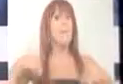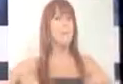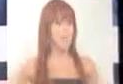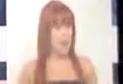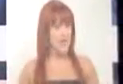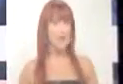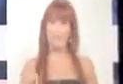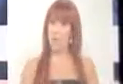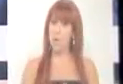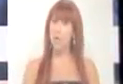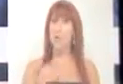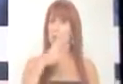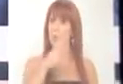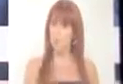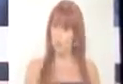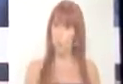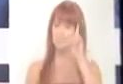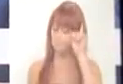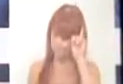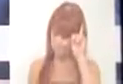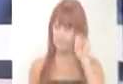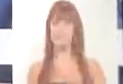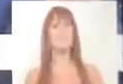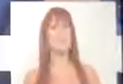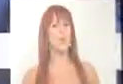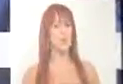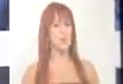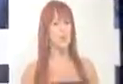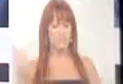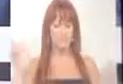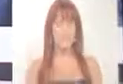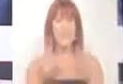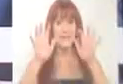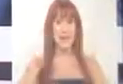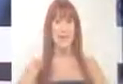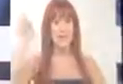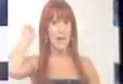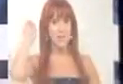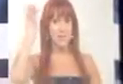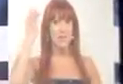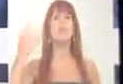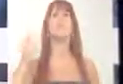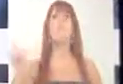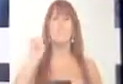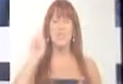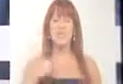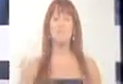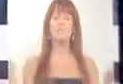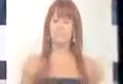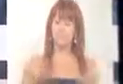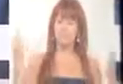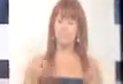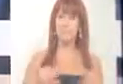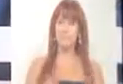mas, desde logo, lhes digo que o projeto que foi aprovado na Assembleia da República merece, com